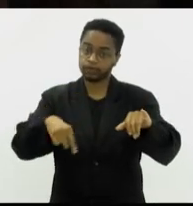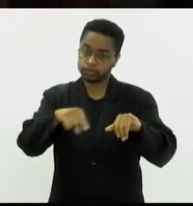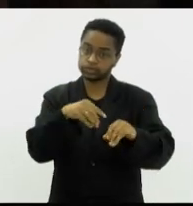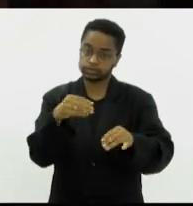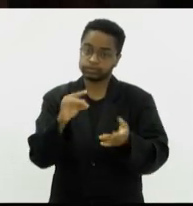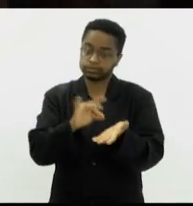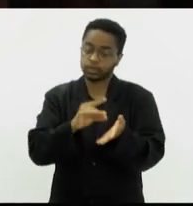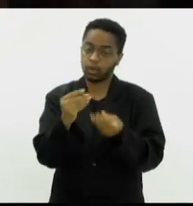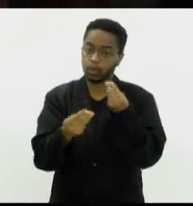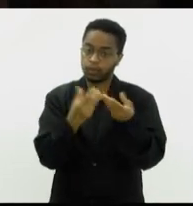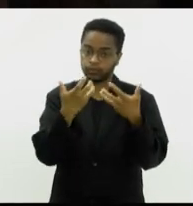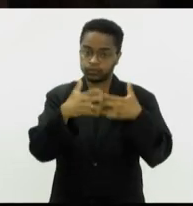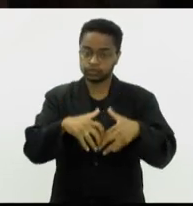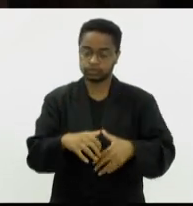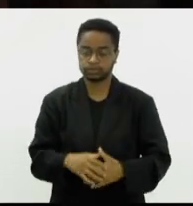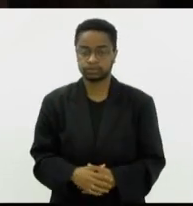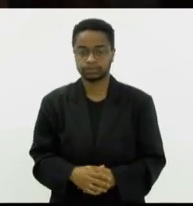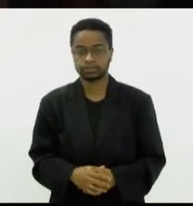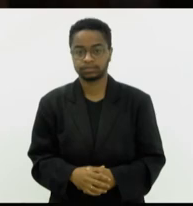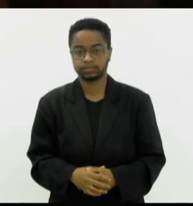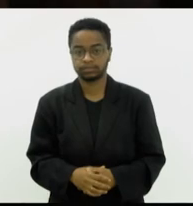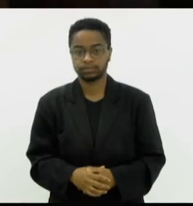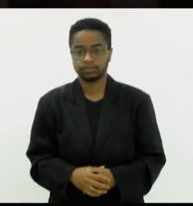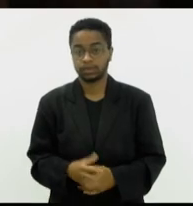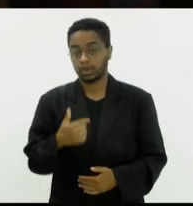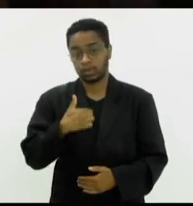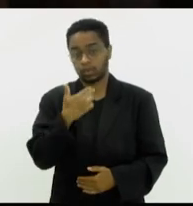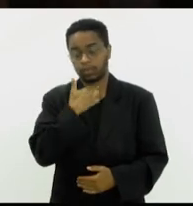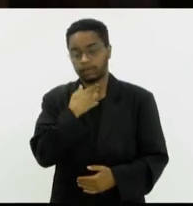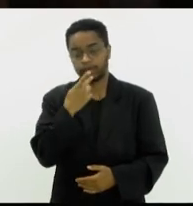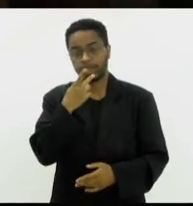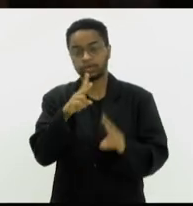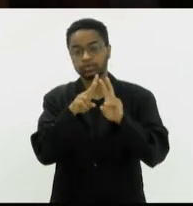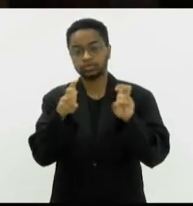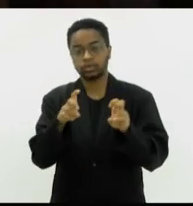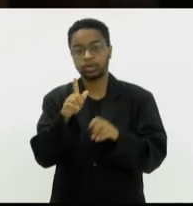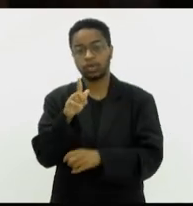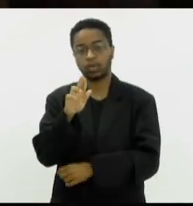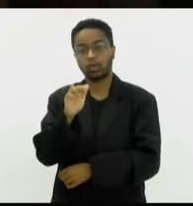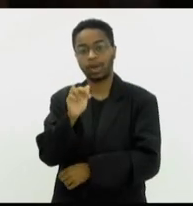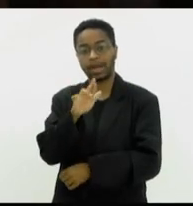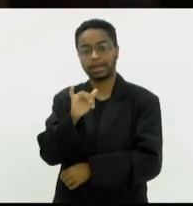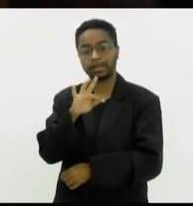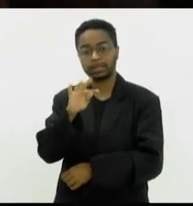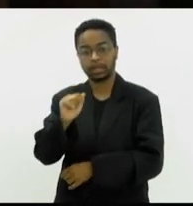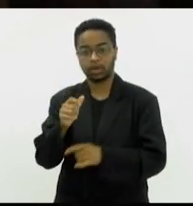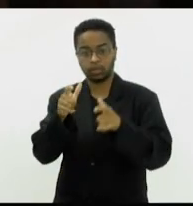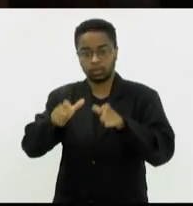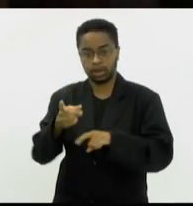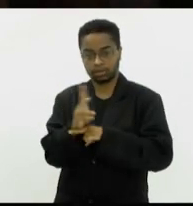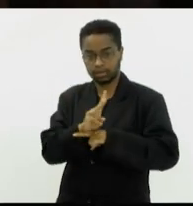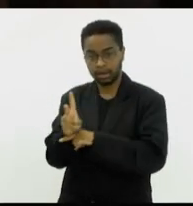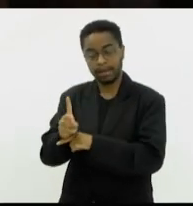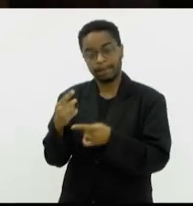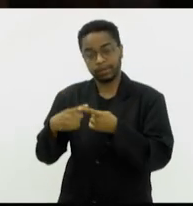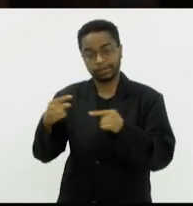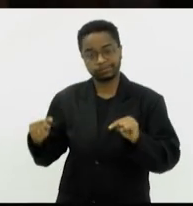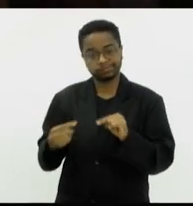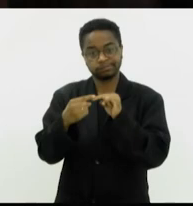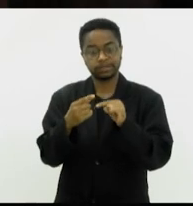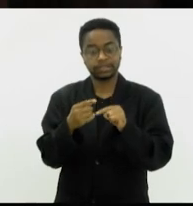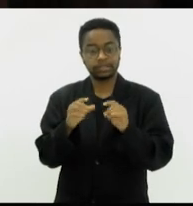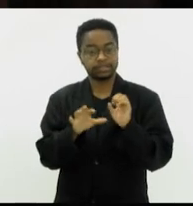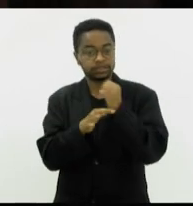Real dado eu não posso entrar no assunto das guaritas porque diz respeito à segurança mas do jeito que está está